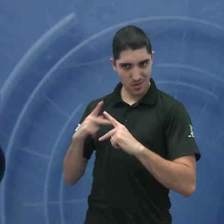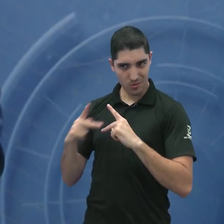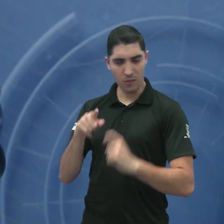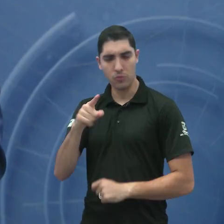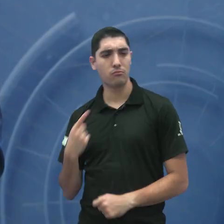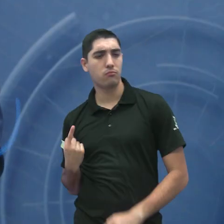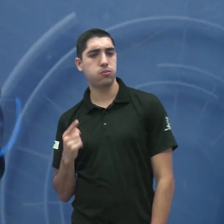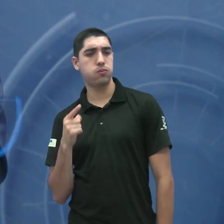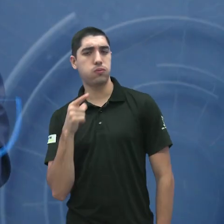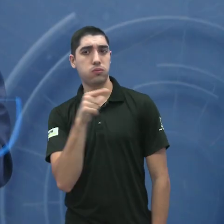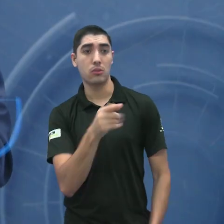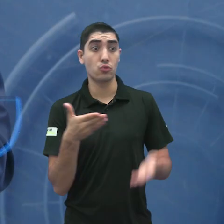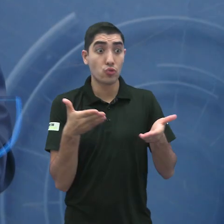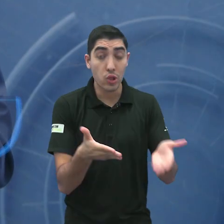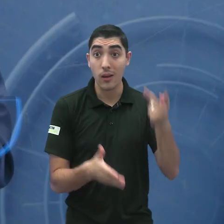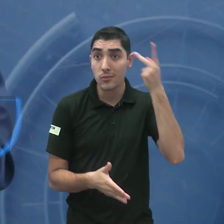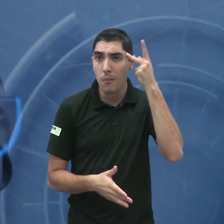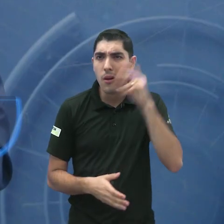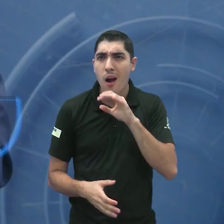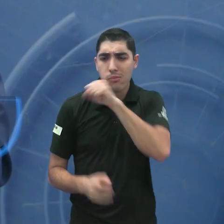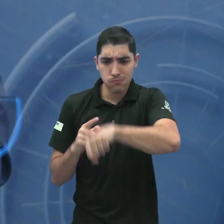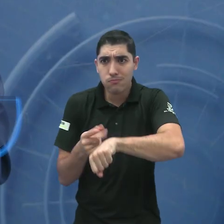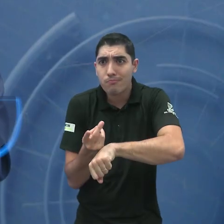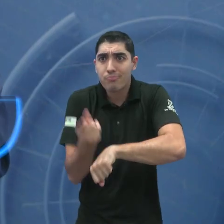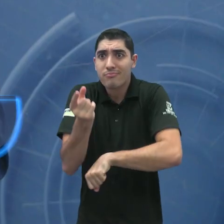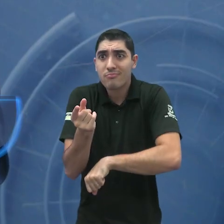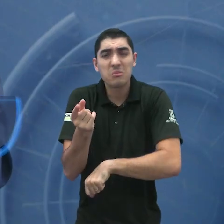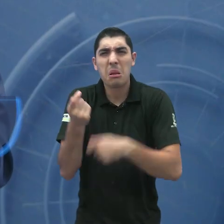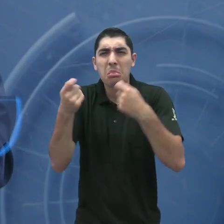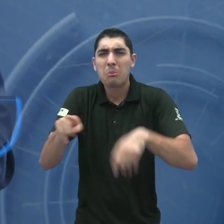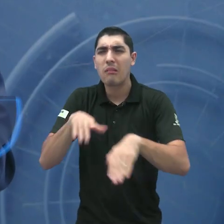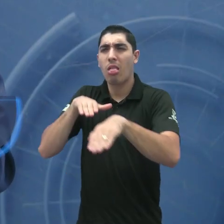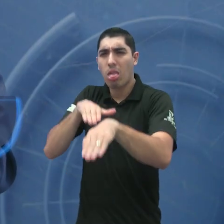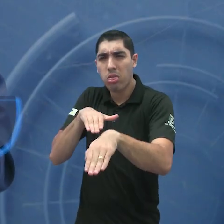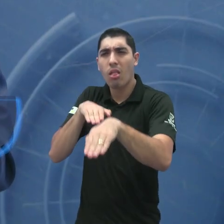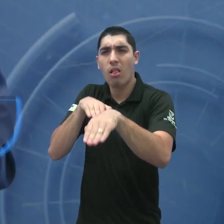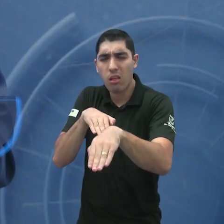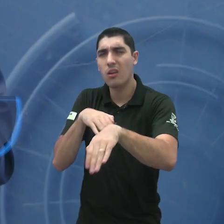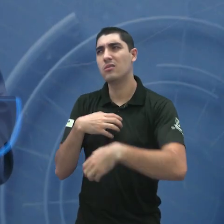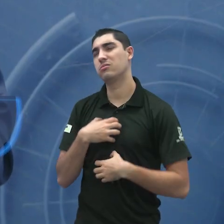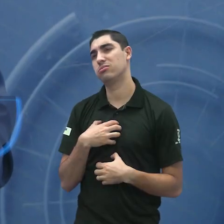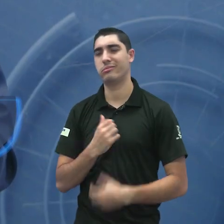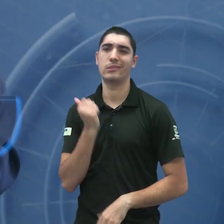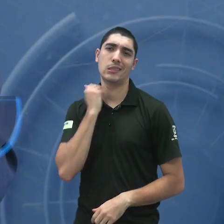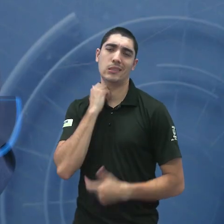e chegar a São Paulo bem mais rápido, sem enfrentar aquele trânsito, estresse do dia a dia que a gente